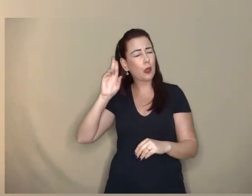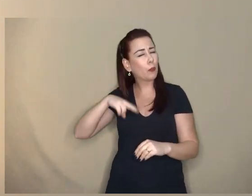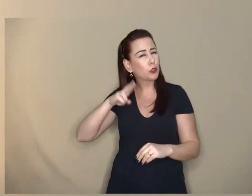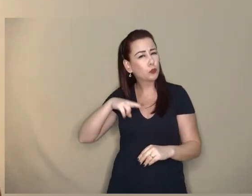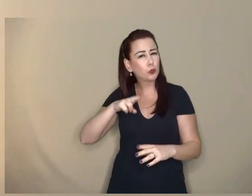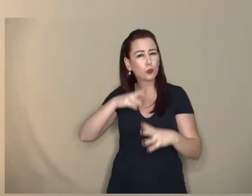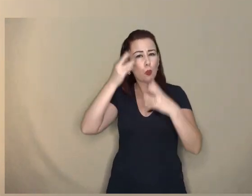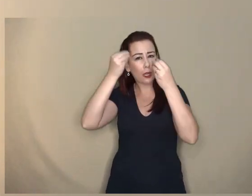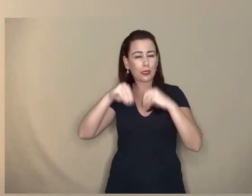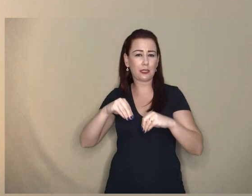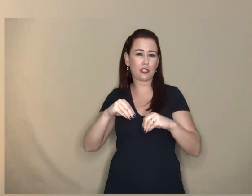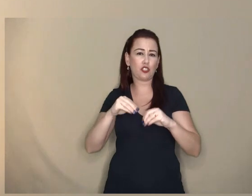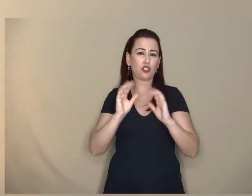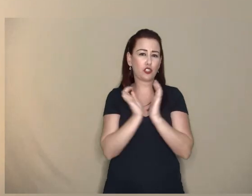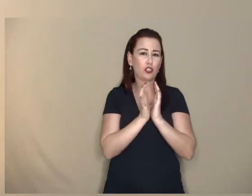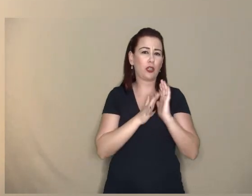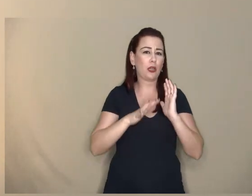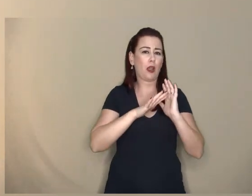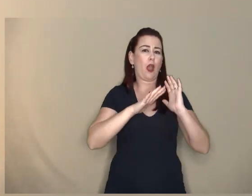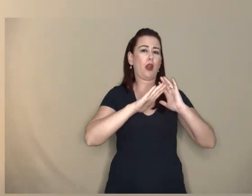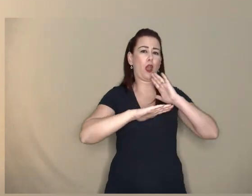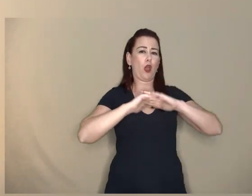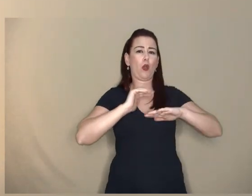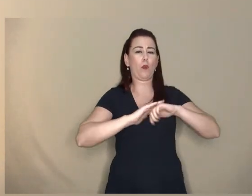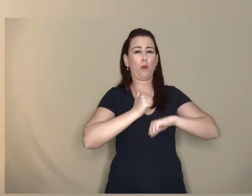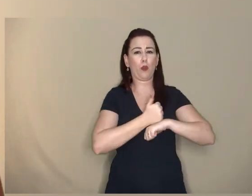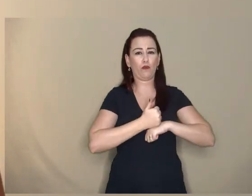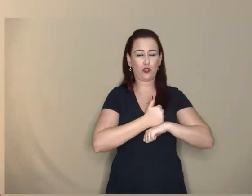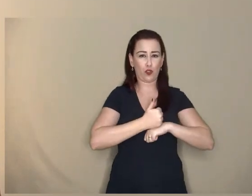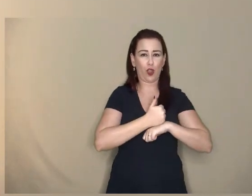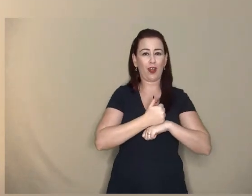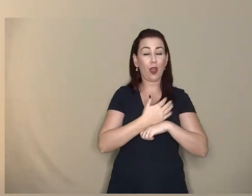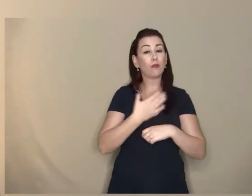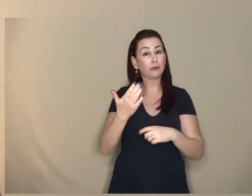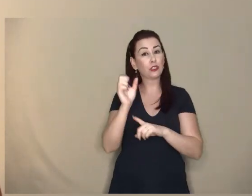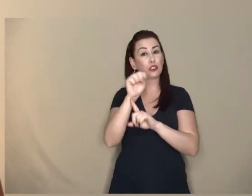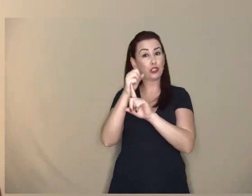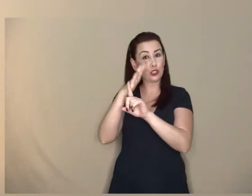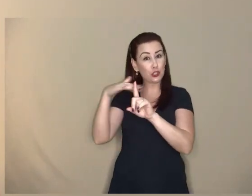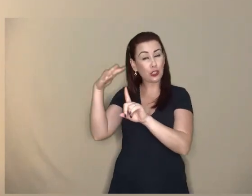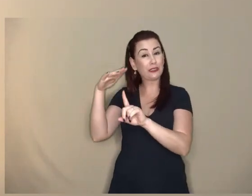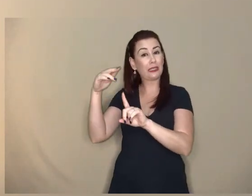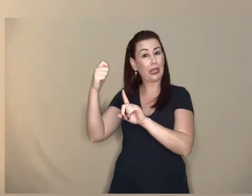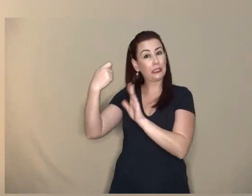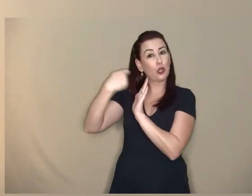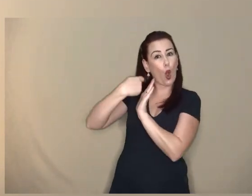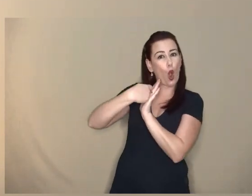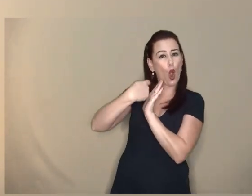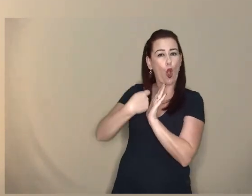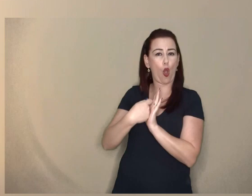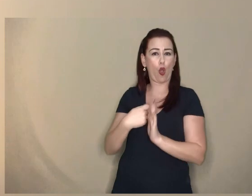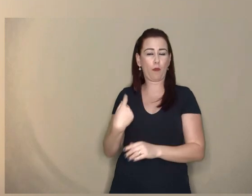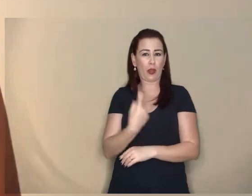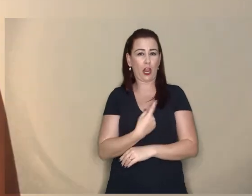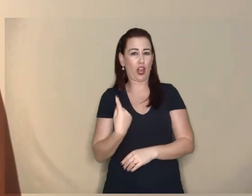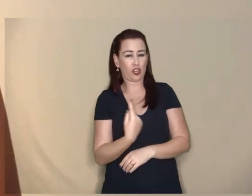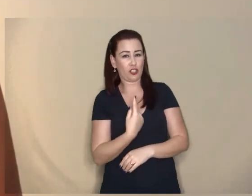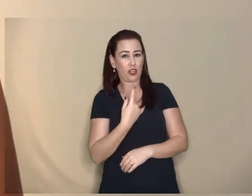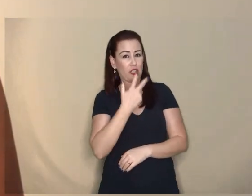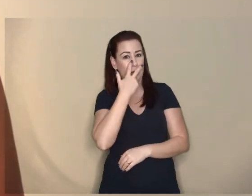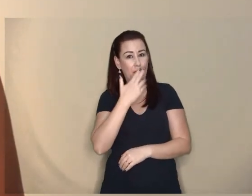inteiro está ali, como se a gente, por optar trabalhar, a gente está negligenciando a educação dos nossos